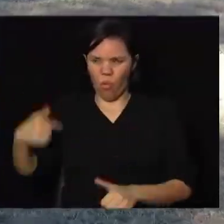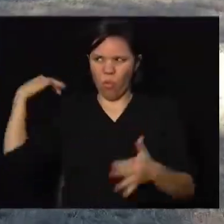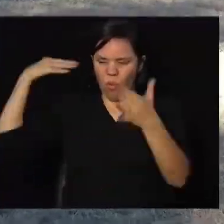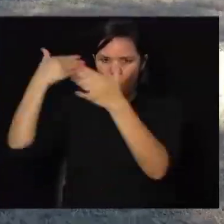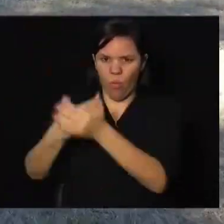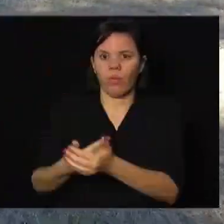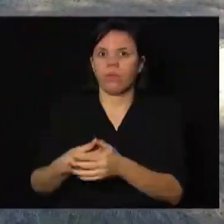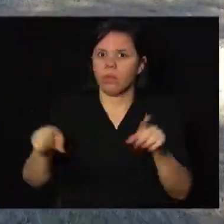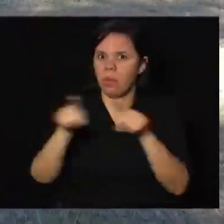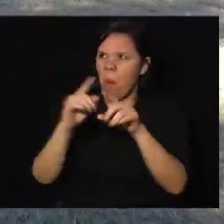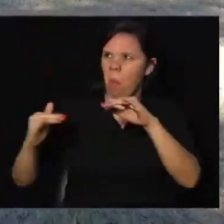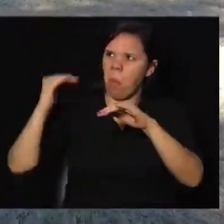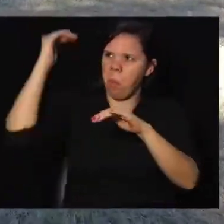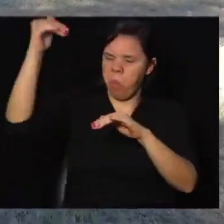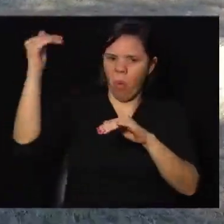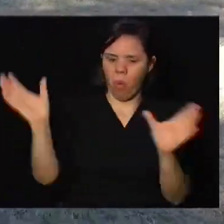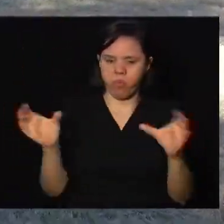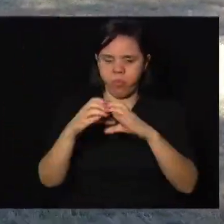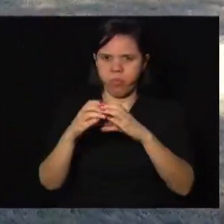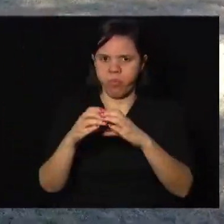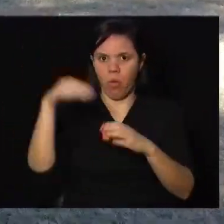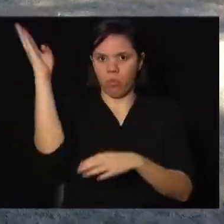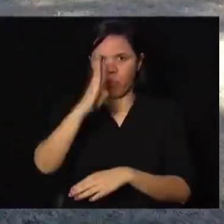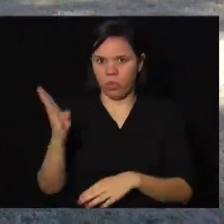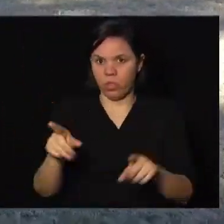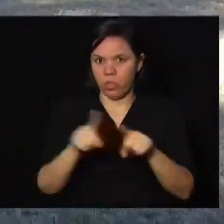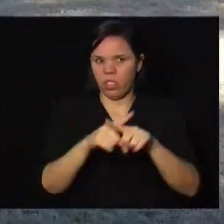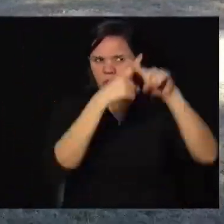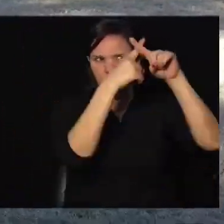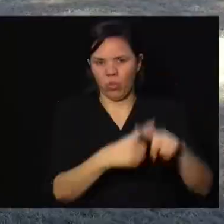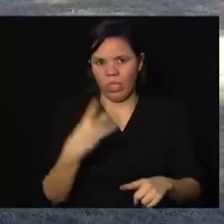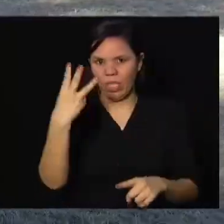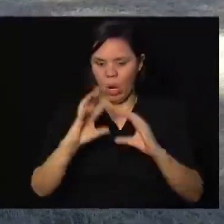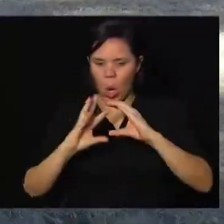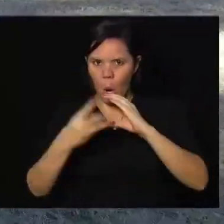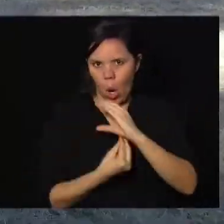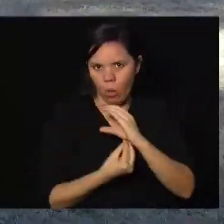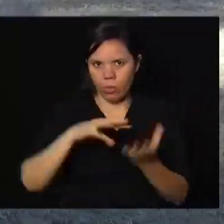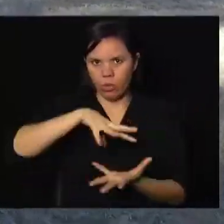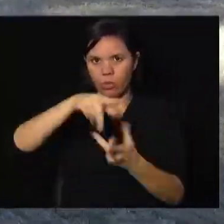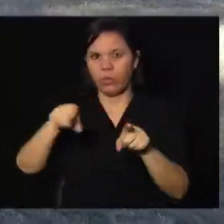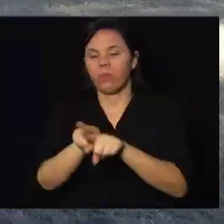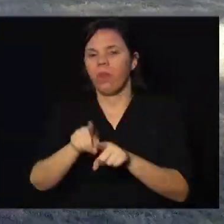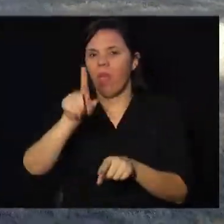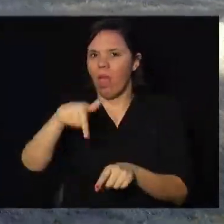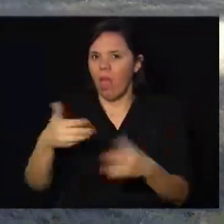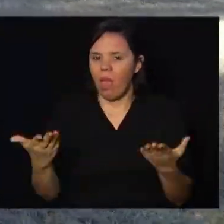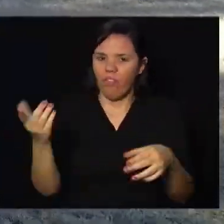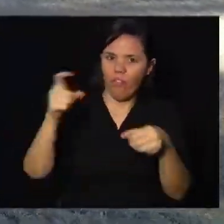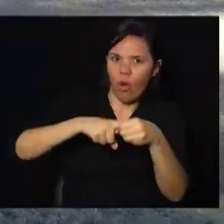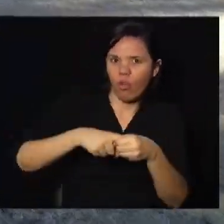um dos maiores da seleção brasileira, onde disputou 3 Copas do Mundo. Ídolo do São Paulo Futebol